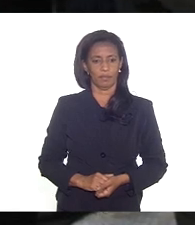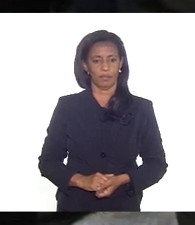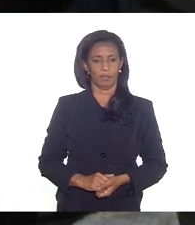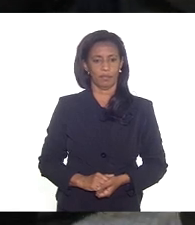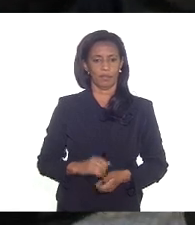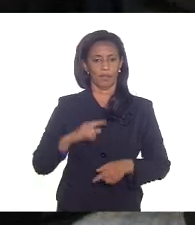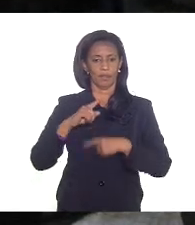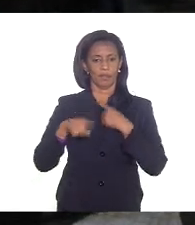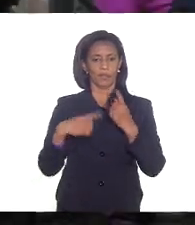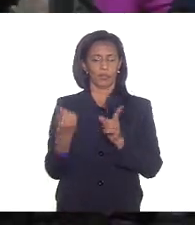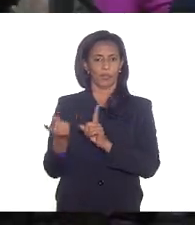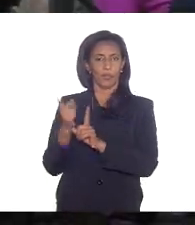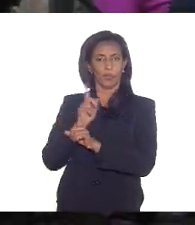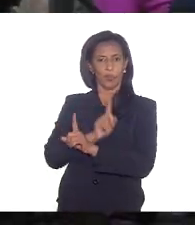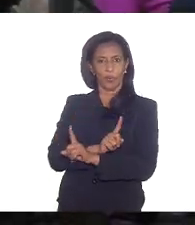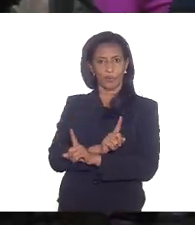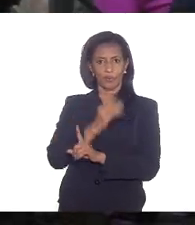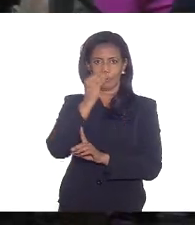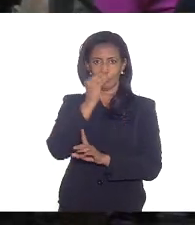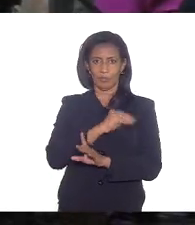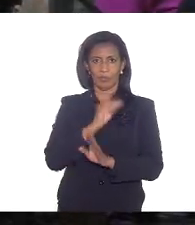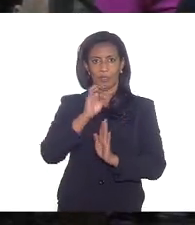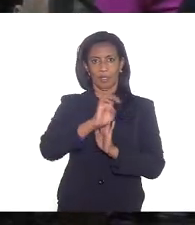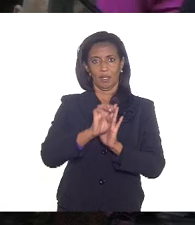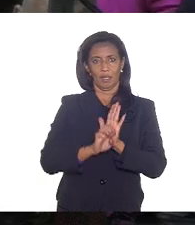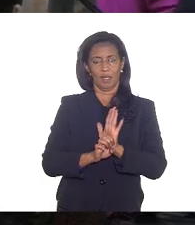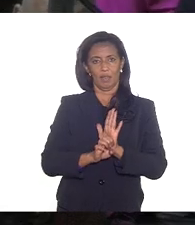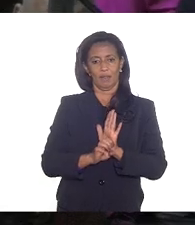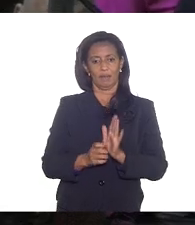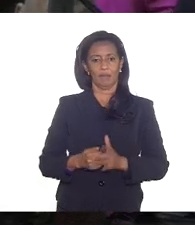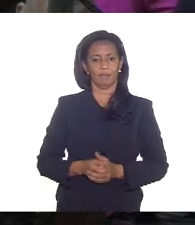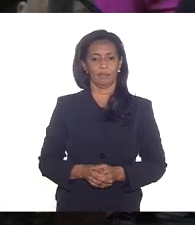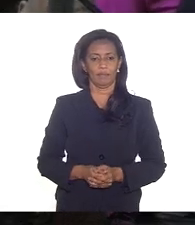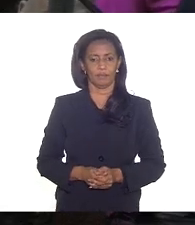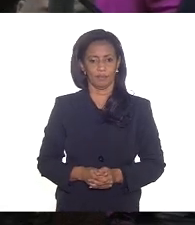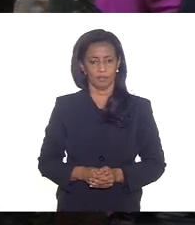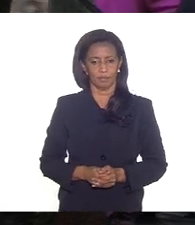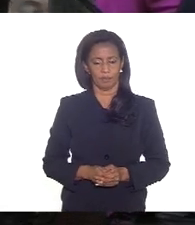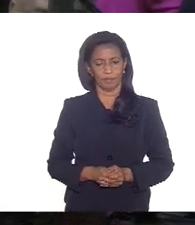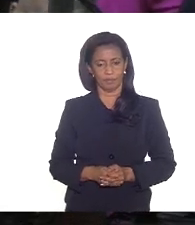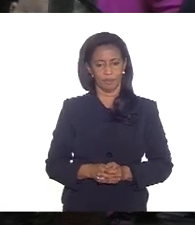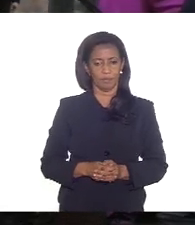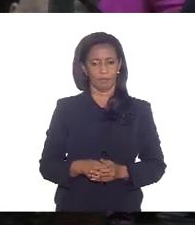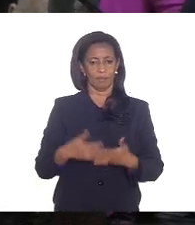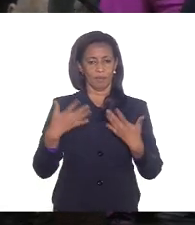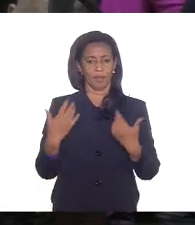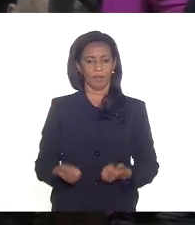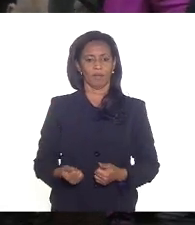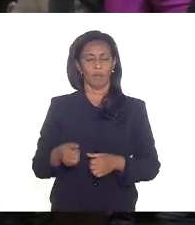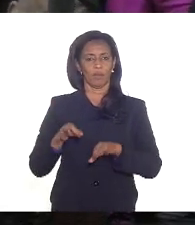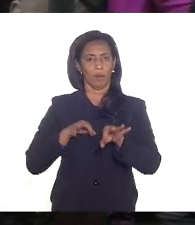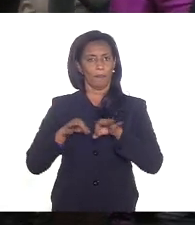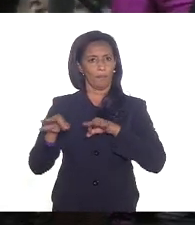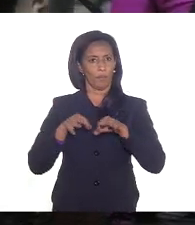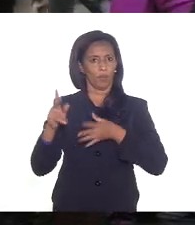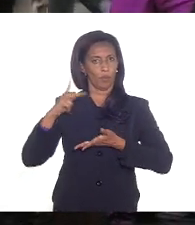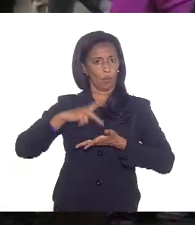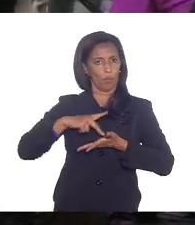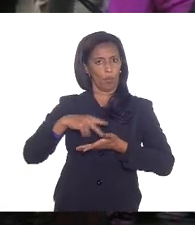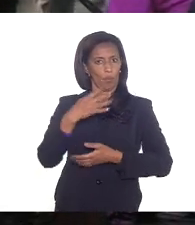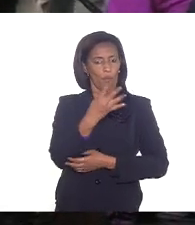contrários da prejudicada a emenda não vamos voltar para rejeitá-la vamos votar o projeto original